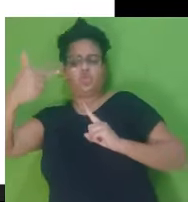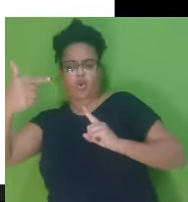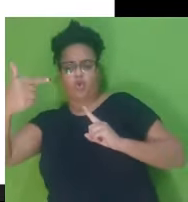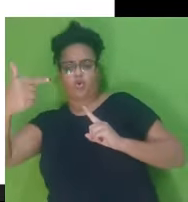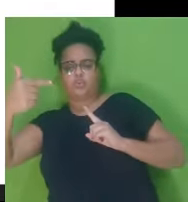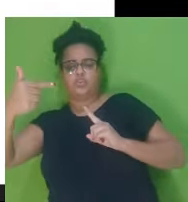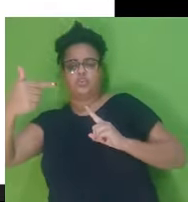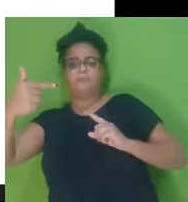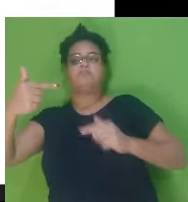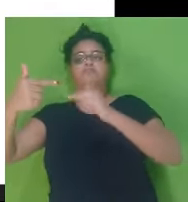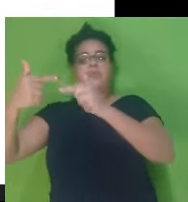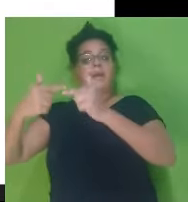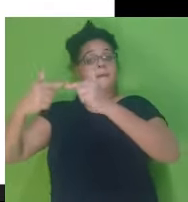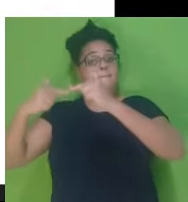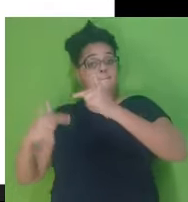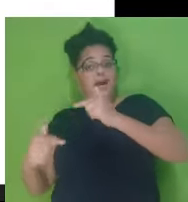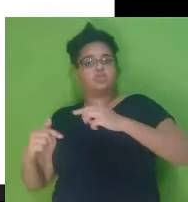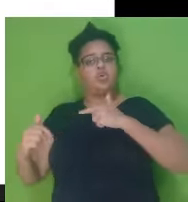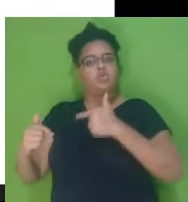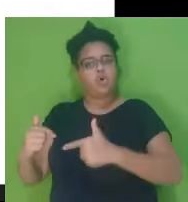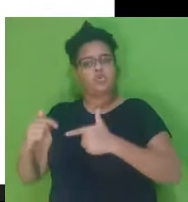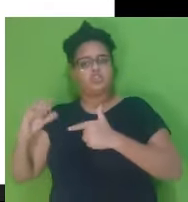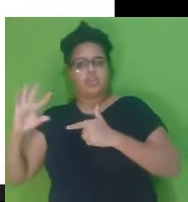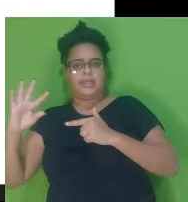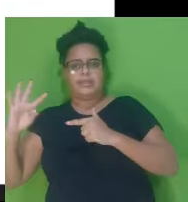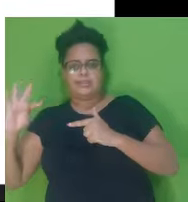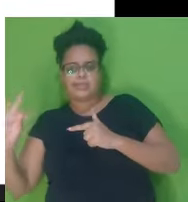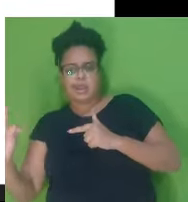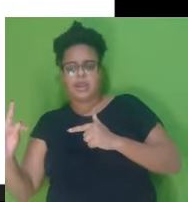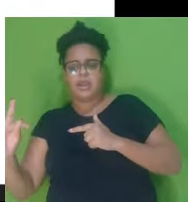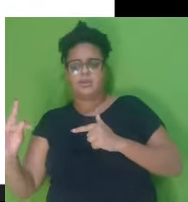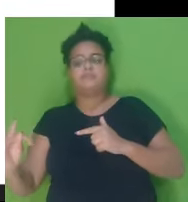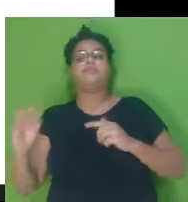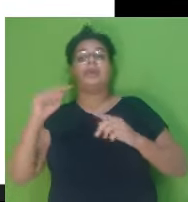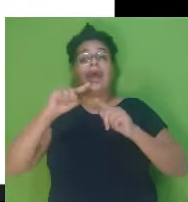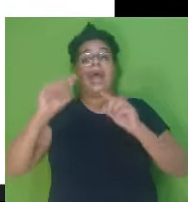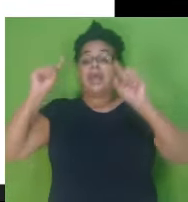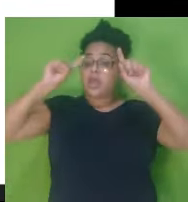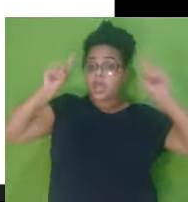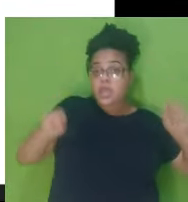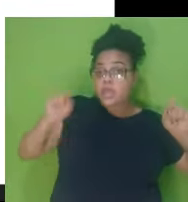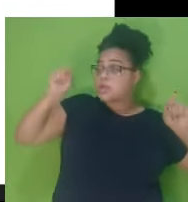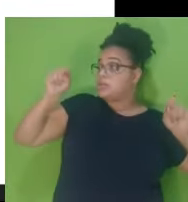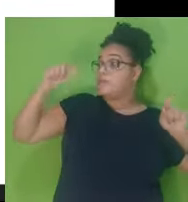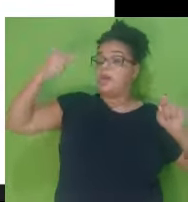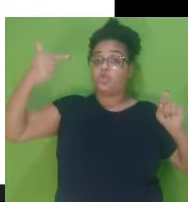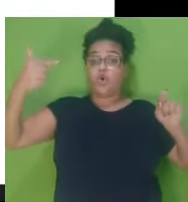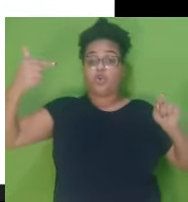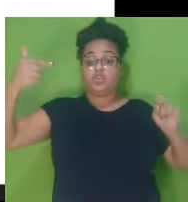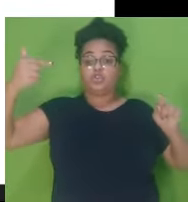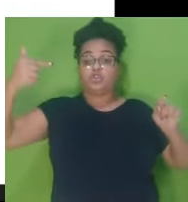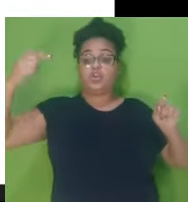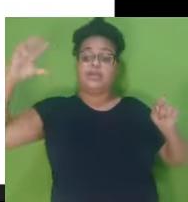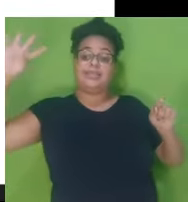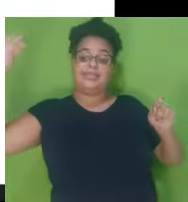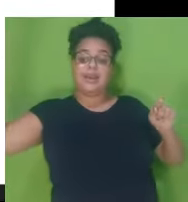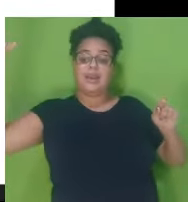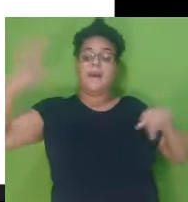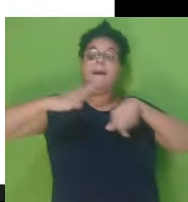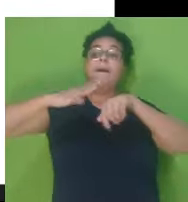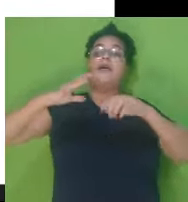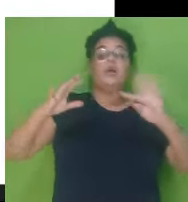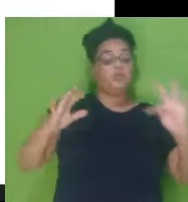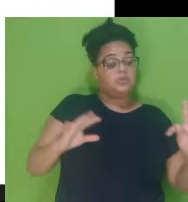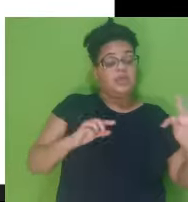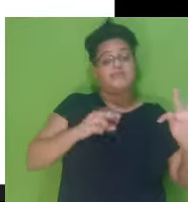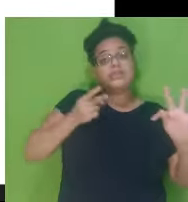2t elevado a 2t, e aí agora a variável passa a ser t, né? E a gente viu que o t vai tender a